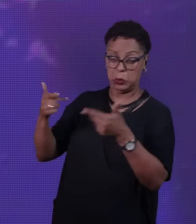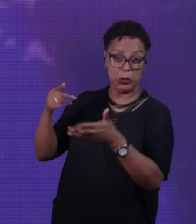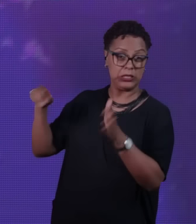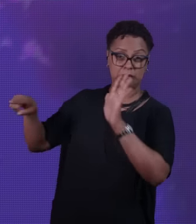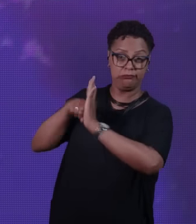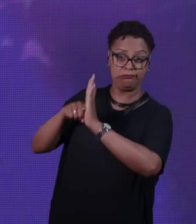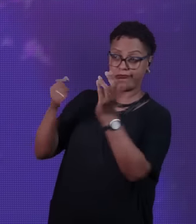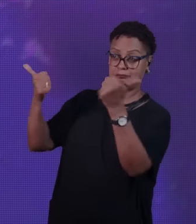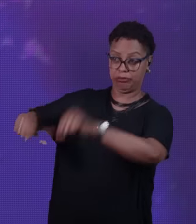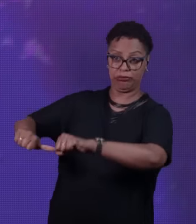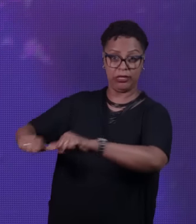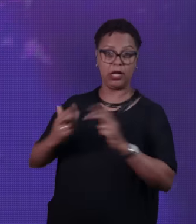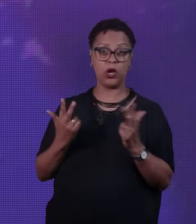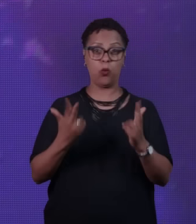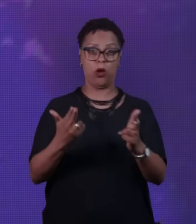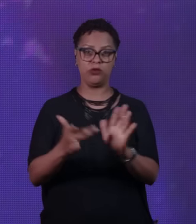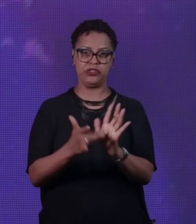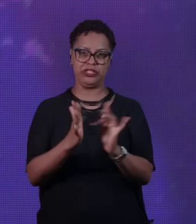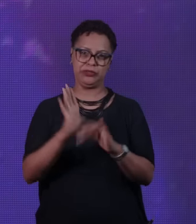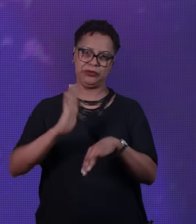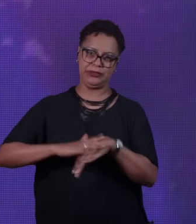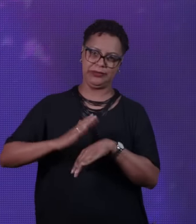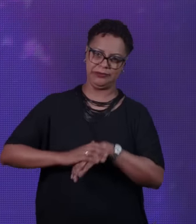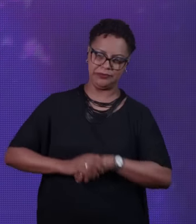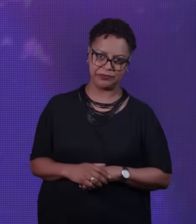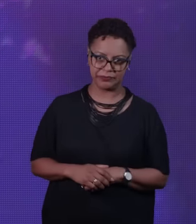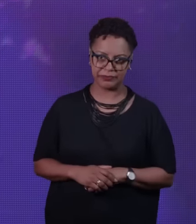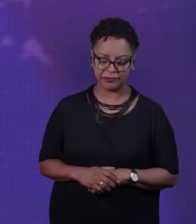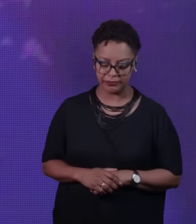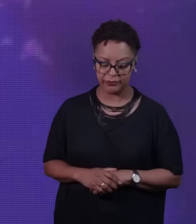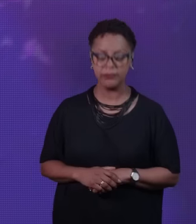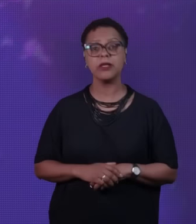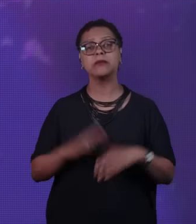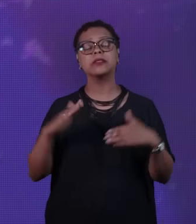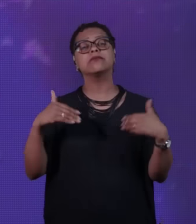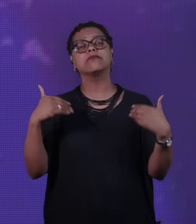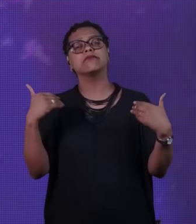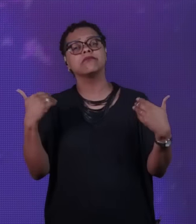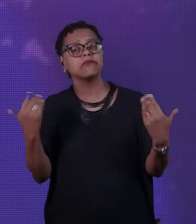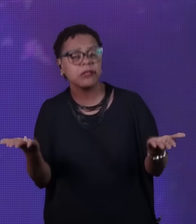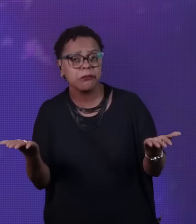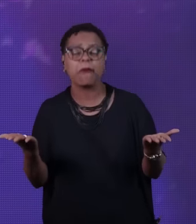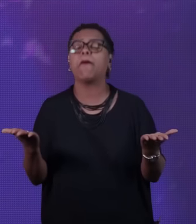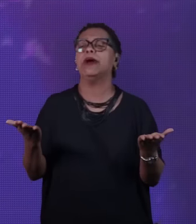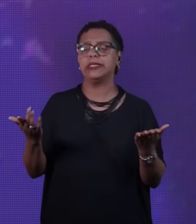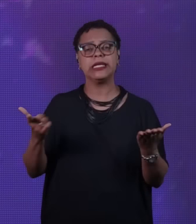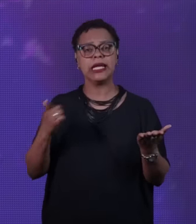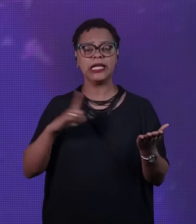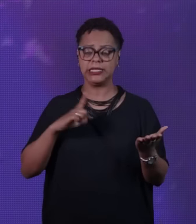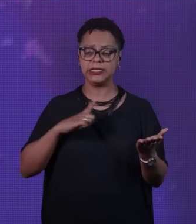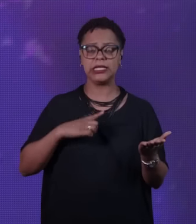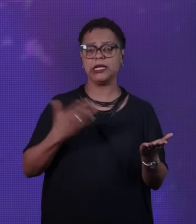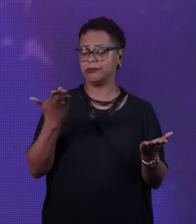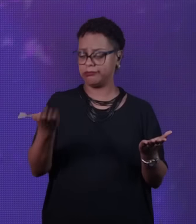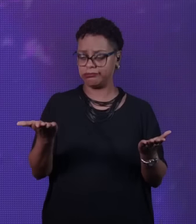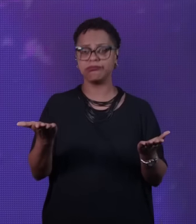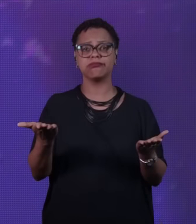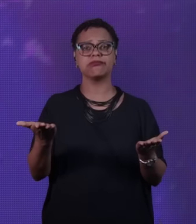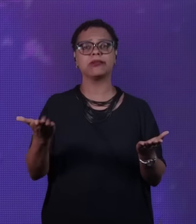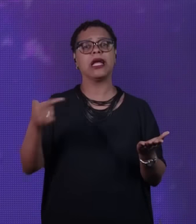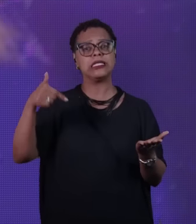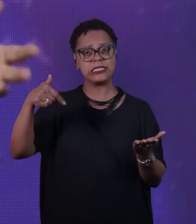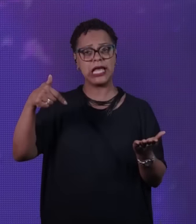odiava. Mas depois de se apresentar, dizer que ele detinha na sua mão direita as